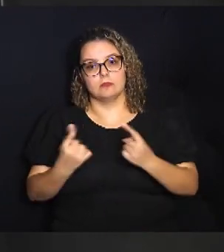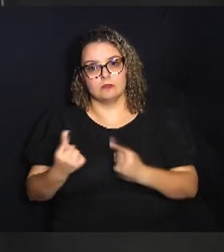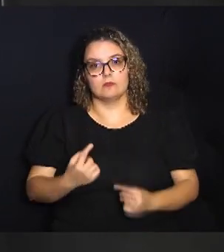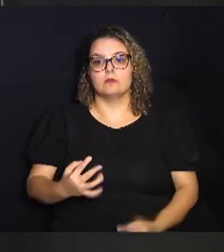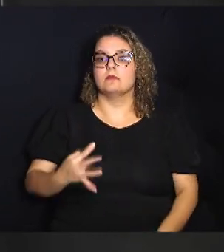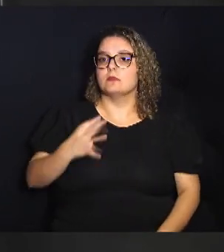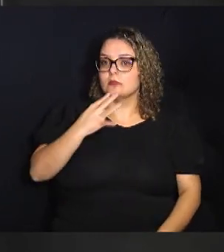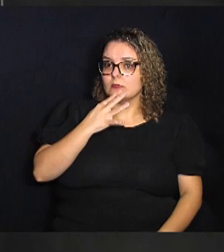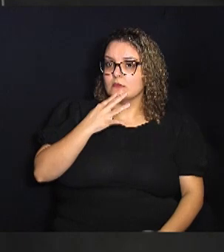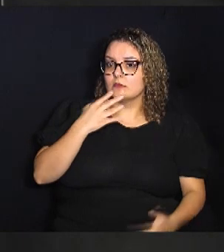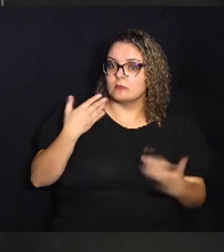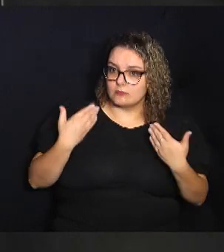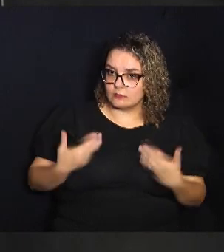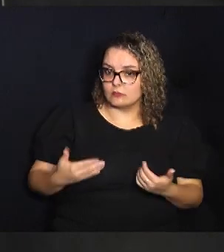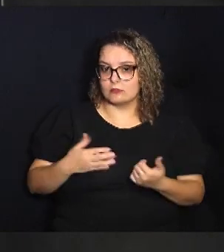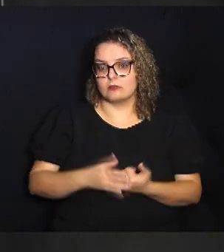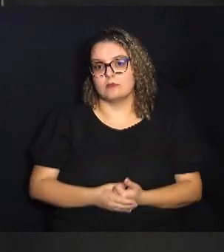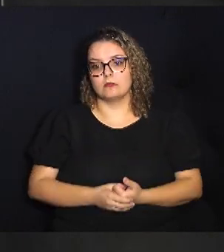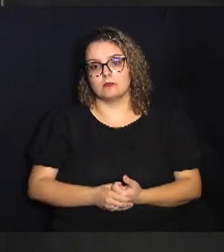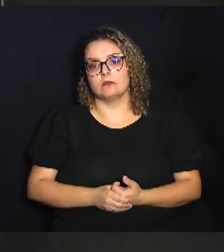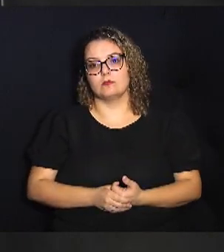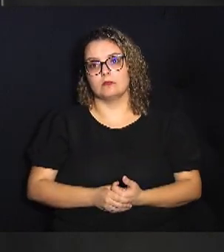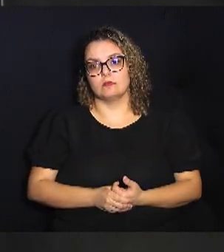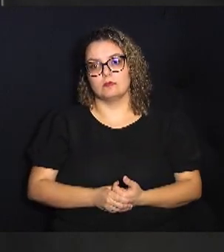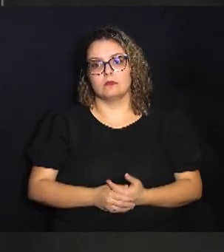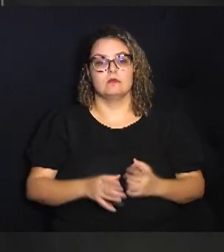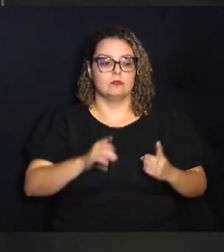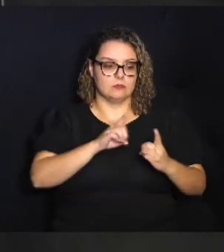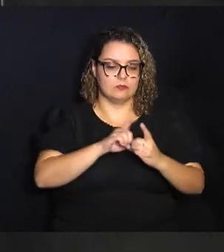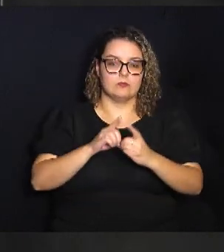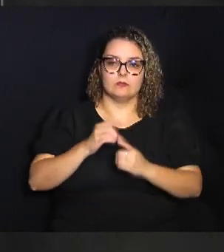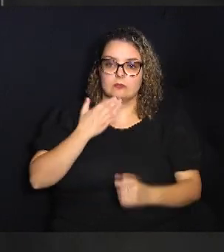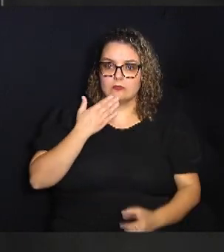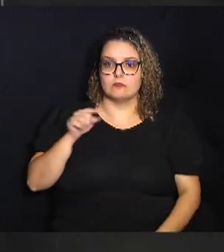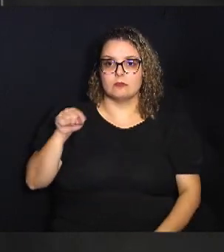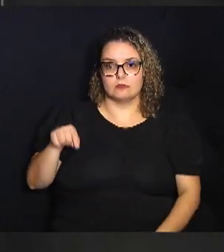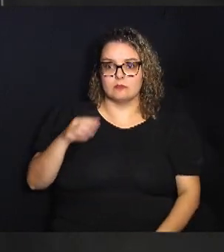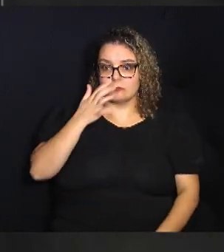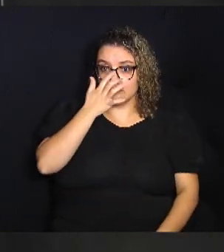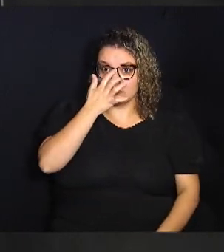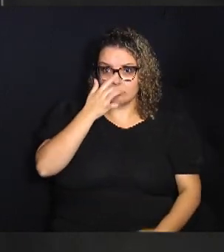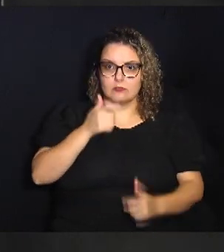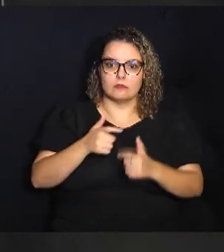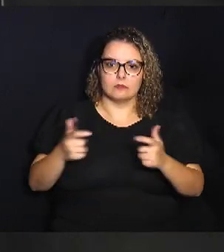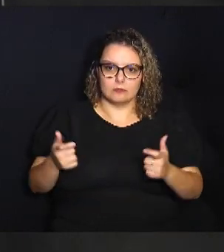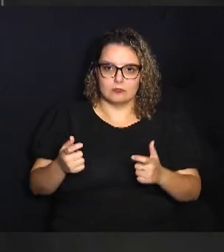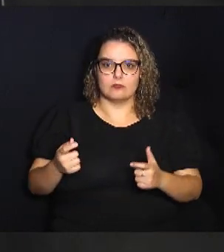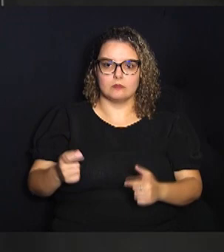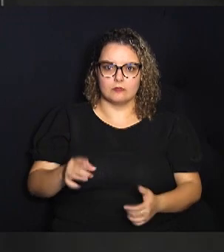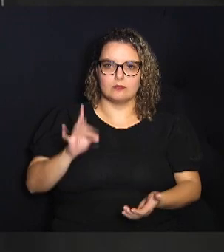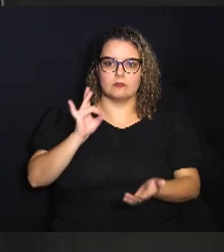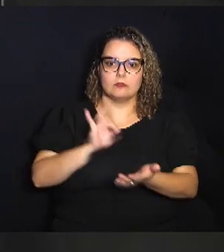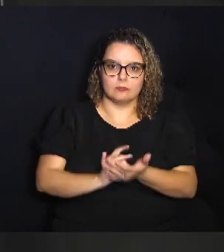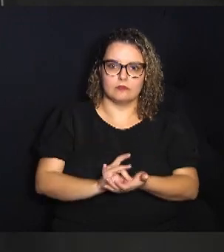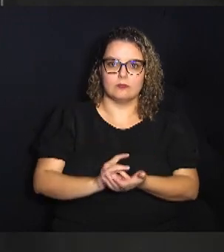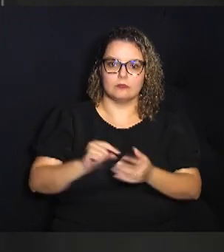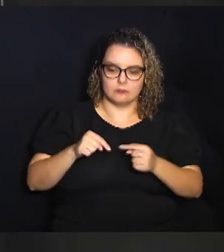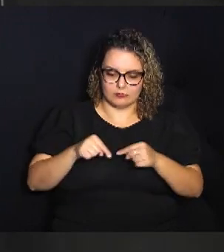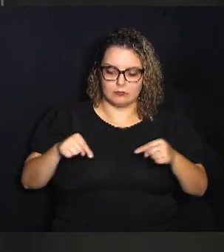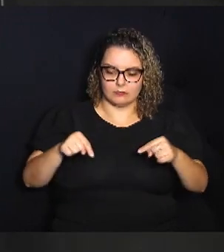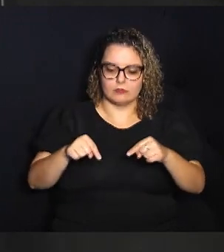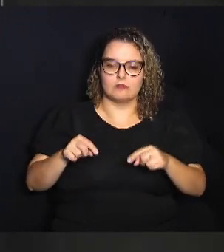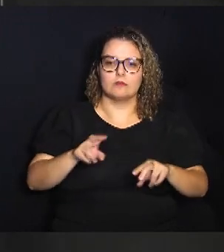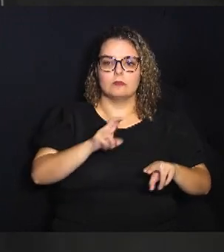redes sociais e ali a gente atende as demandas dele. Mas as maiores demandas têm surgido realmente ali na minha